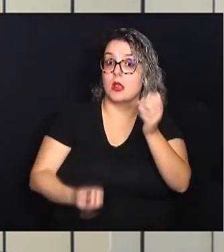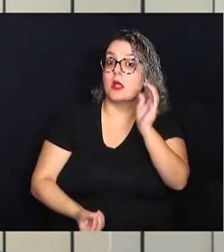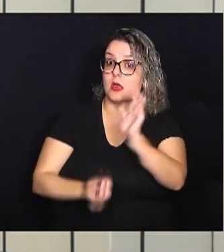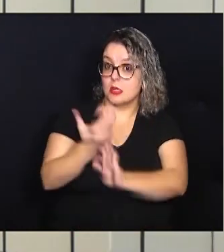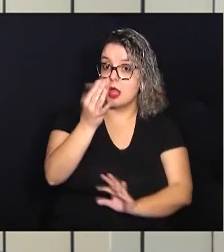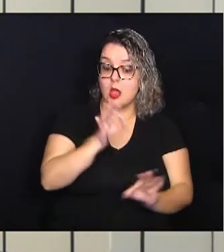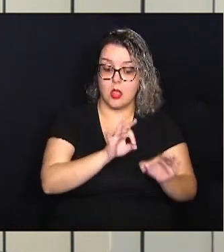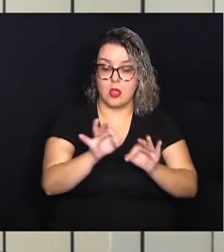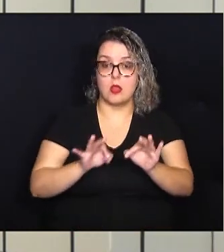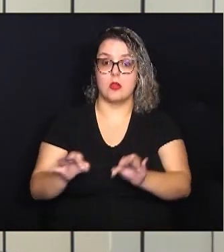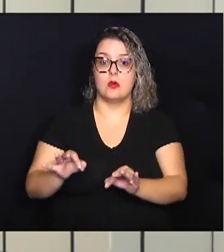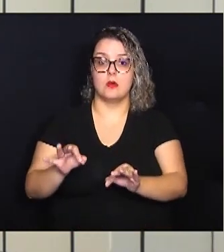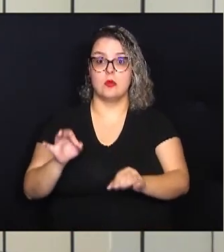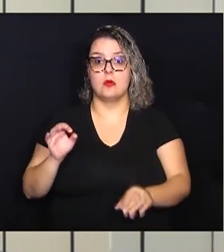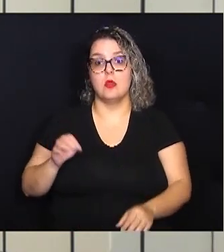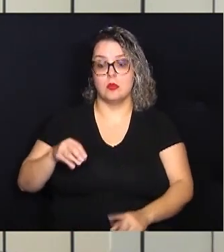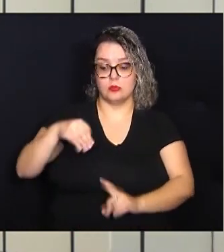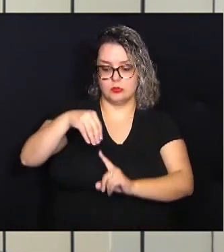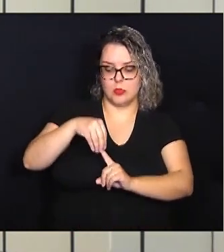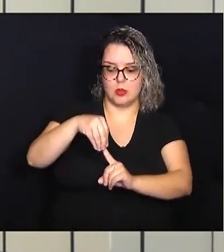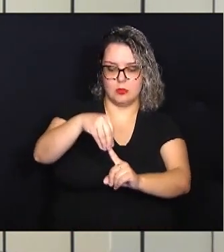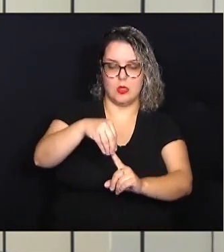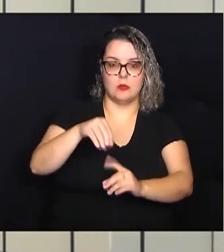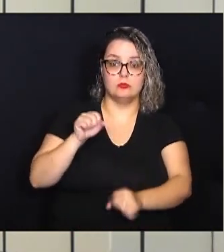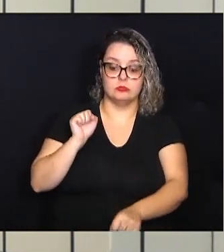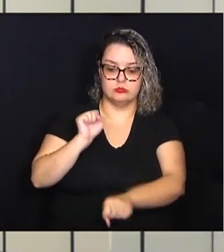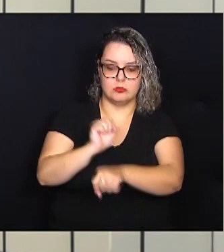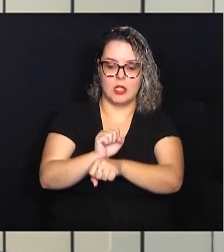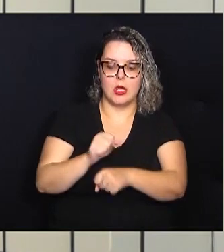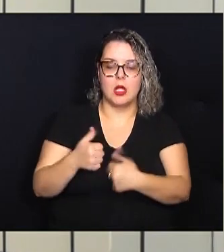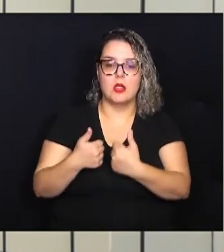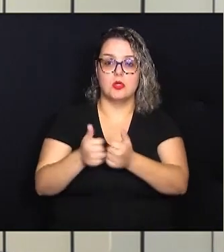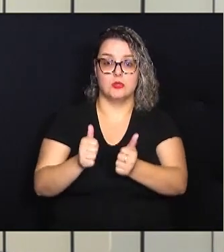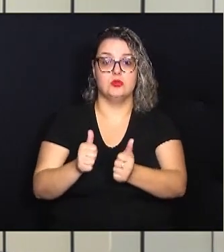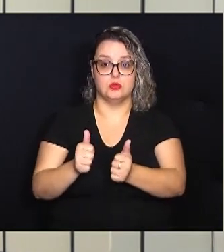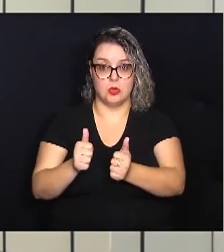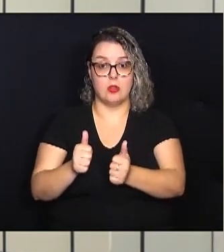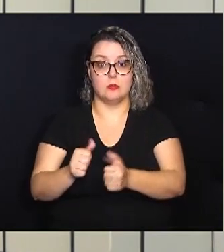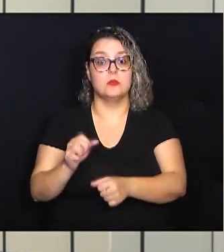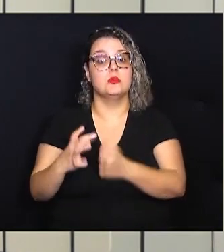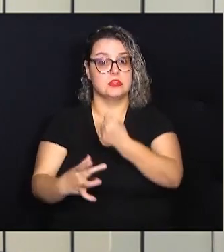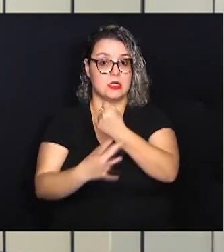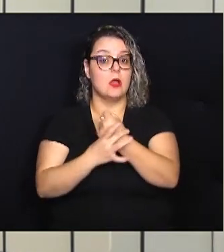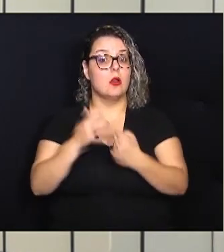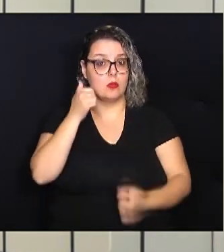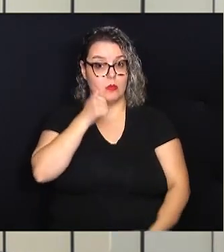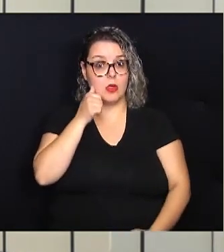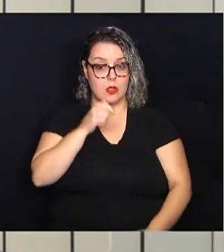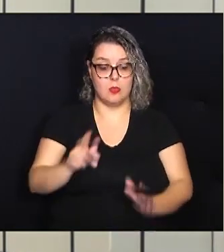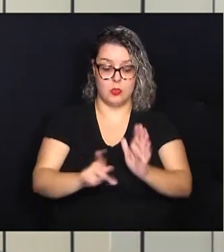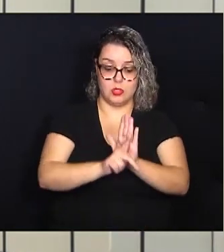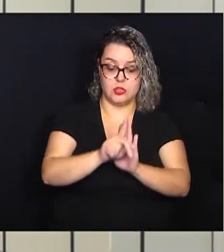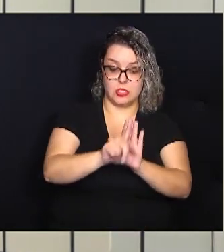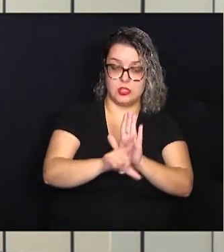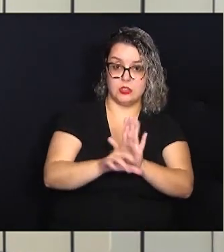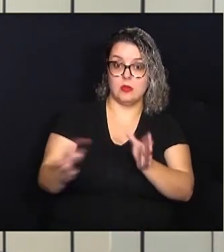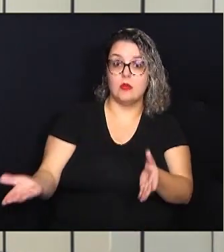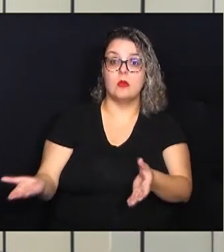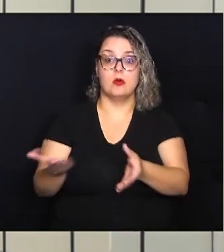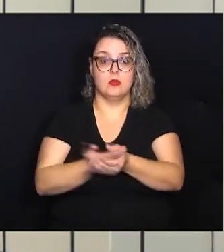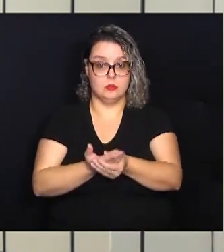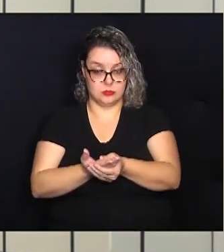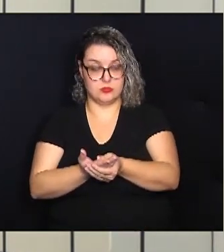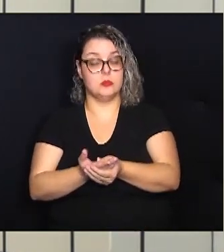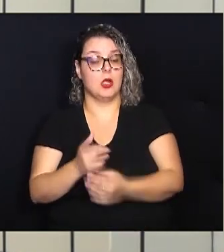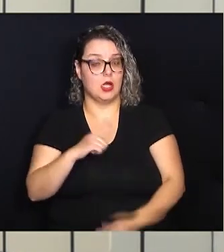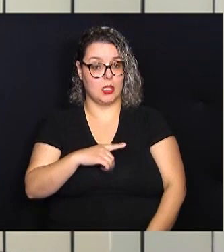programa Paradas de Ônibus Seguras para as Mulheres. O projeto de lei complementar foi protocolado e tem